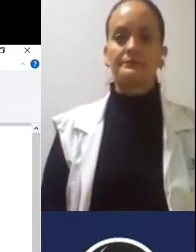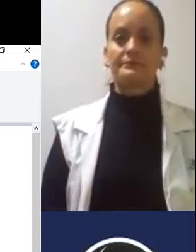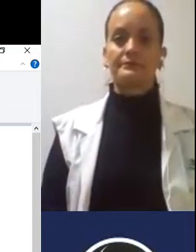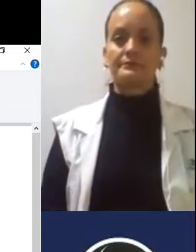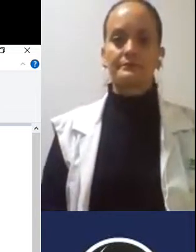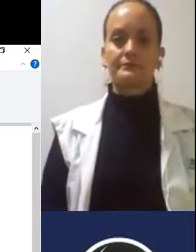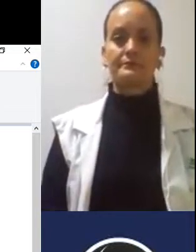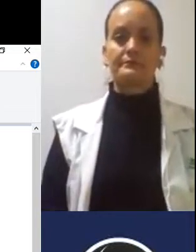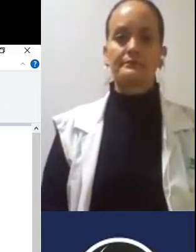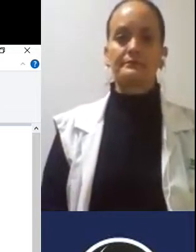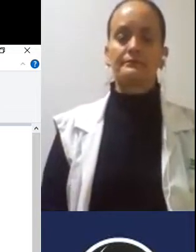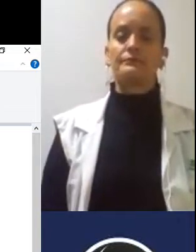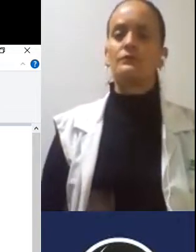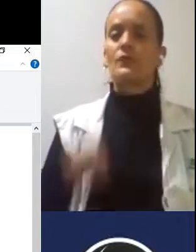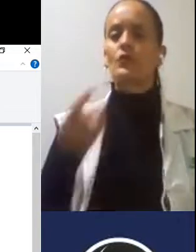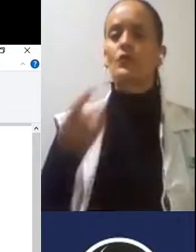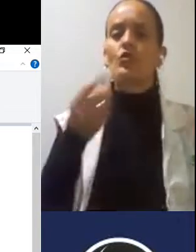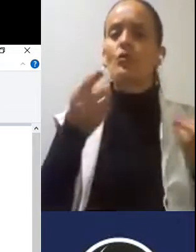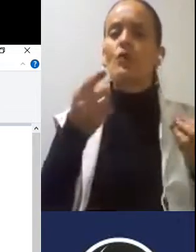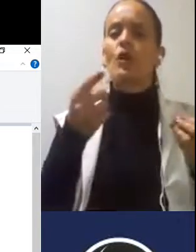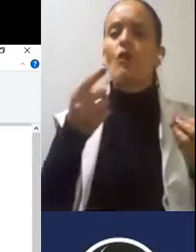triângulo?